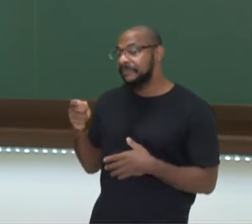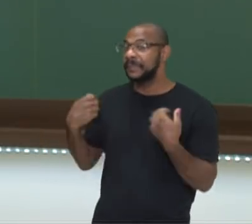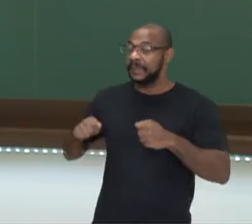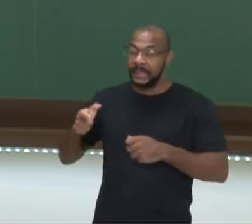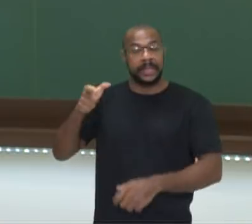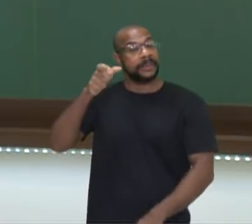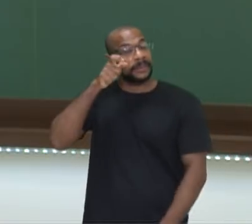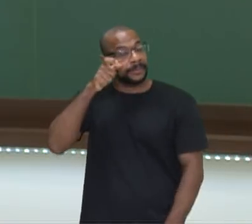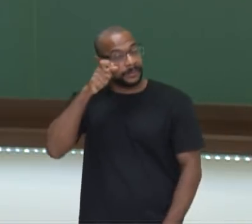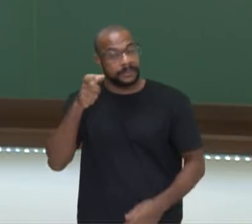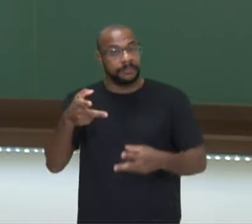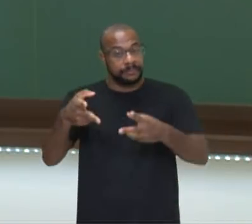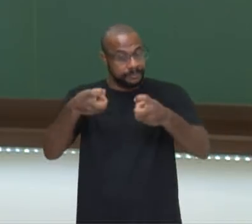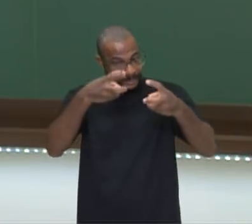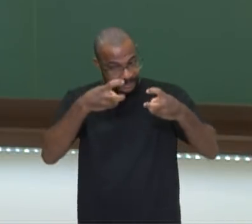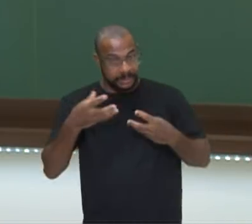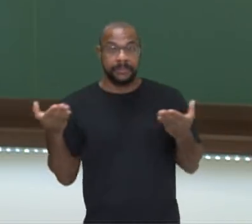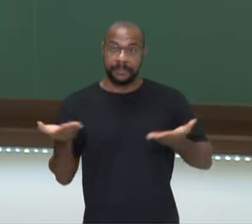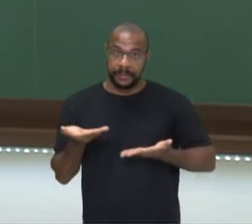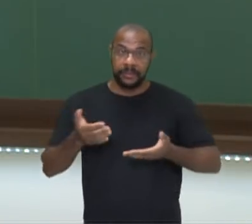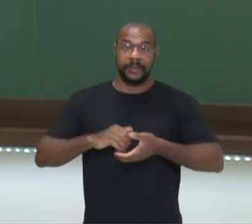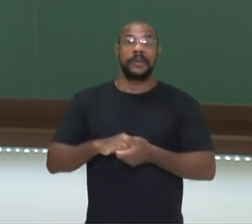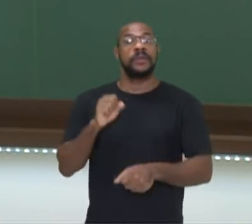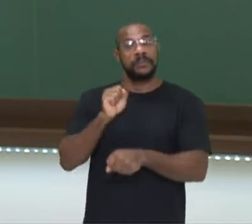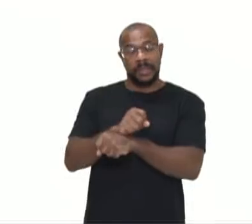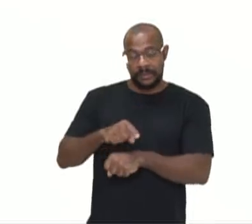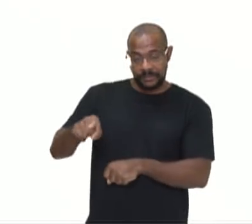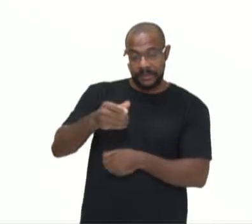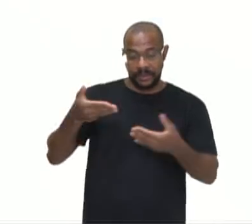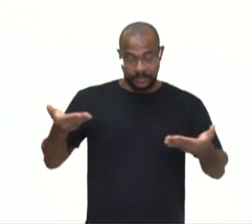percepção, mas ela está fácil também. Eu te espero.